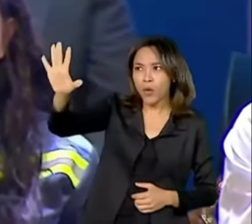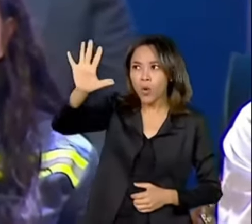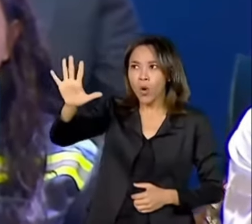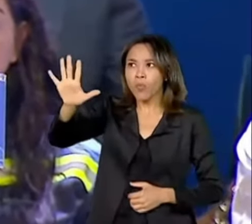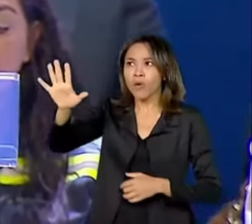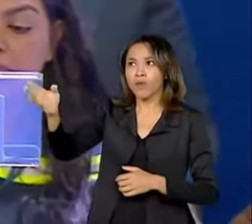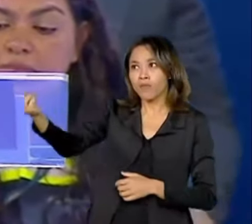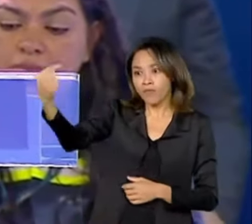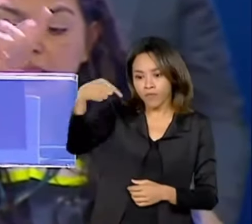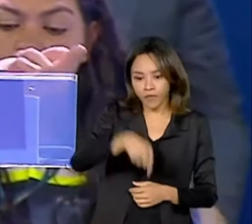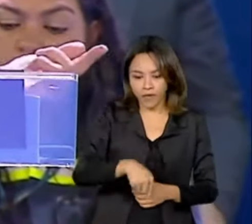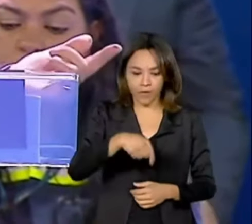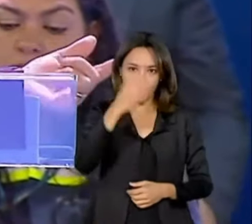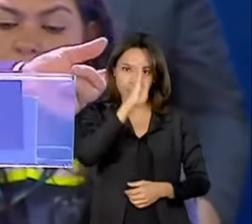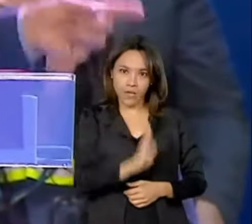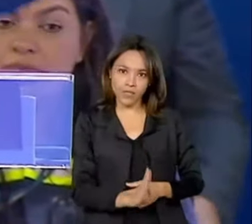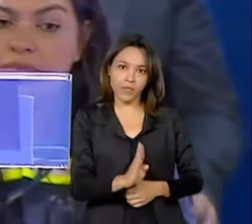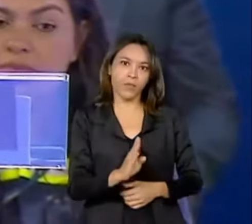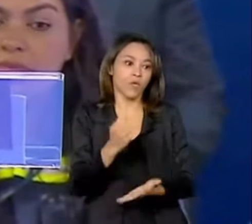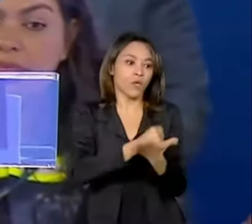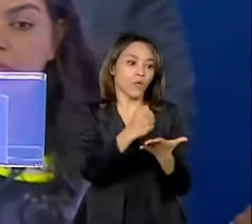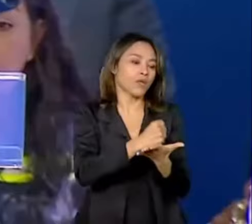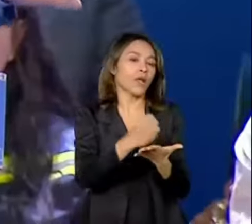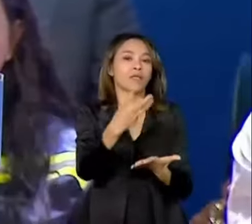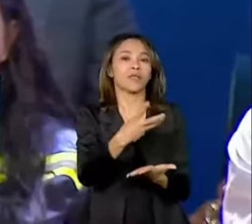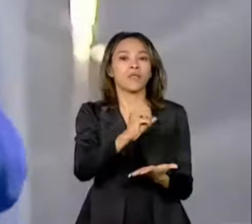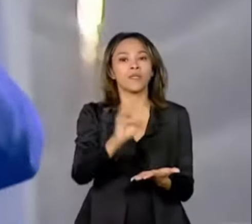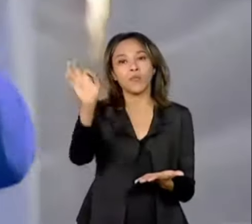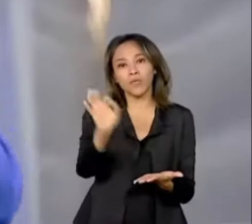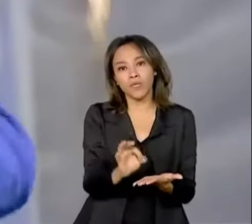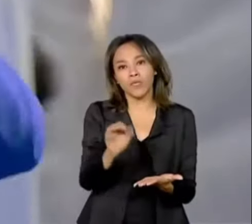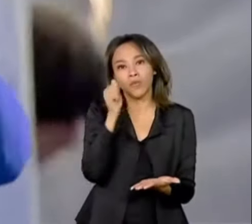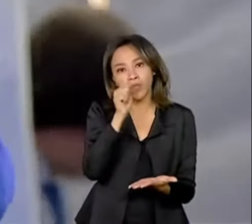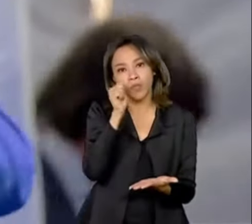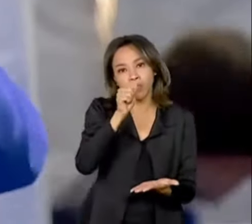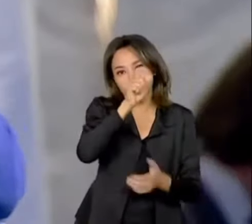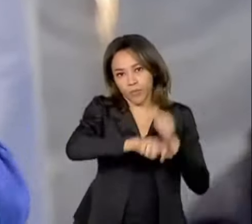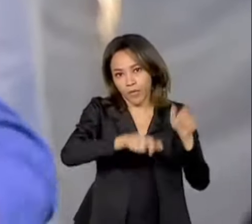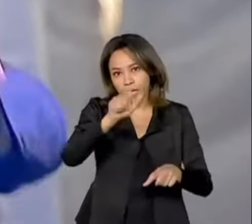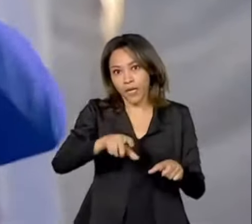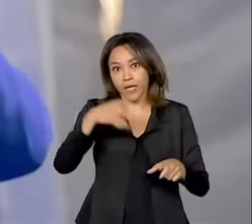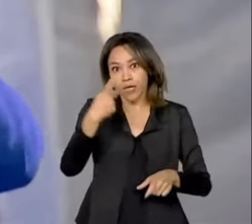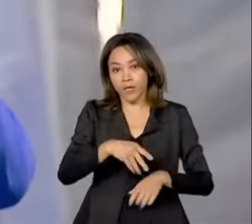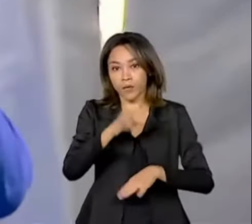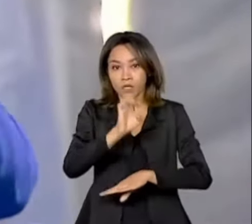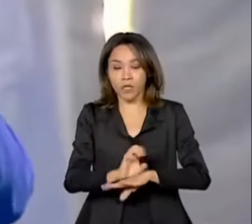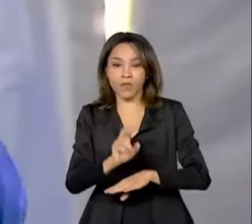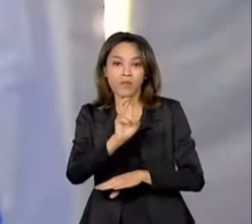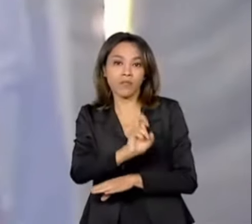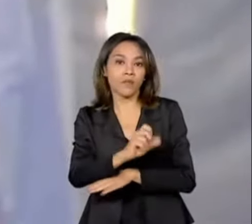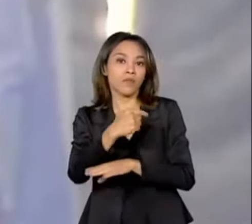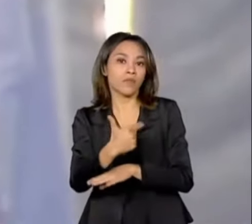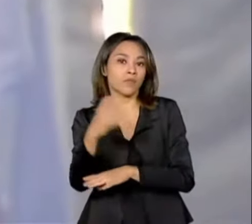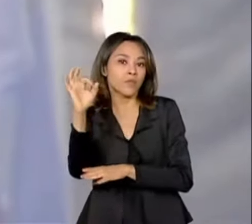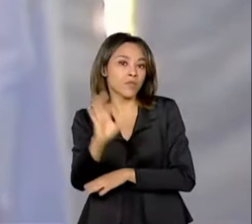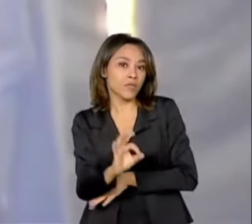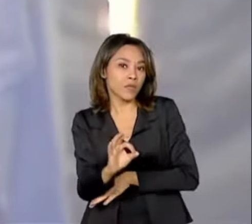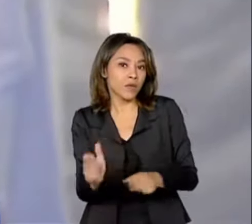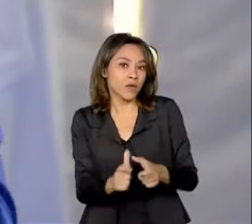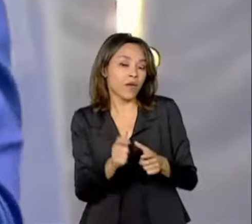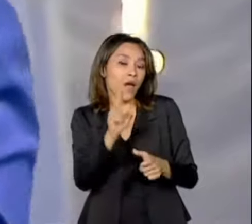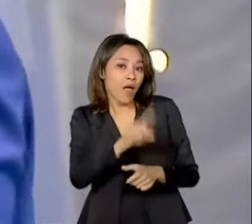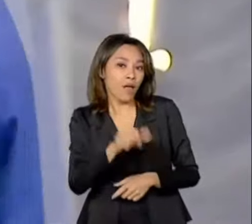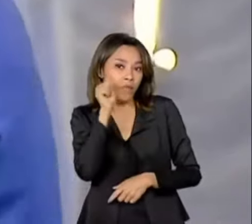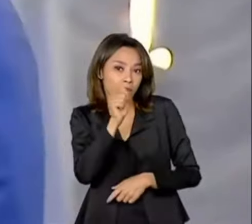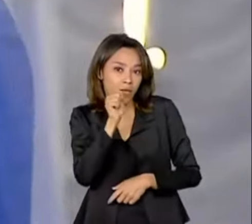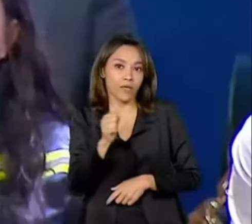capacidade de contratar 30% de mulheres num estado que tem 52% da sua população de mulheres,